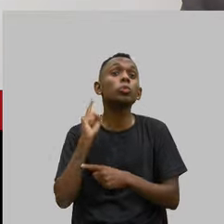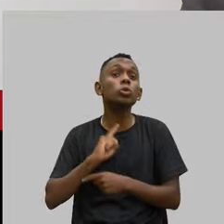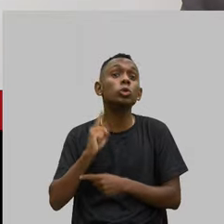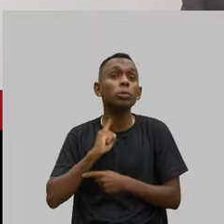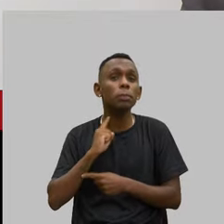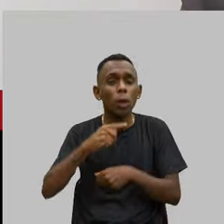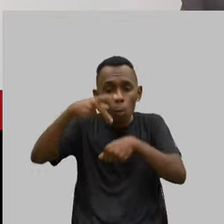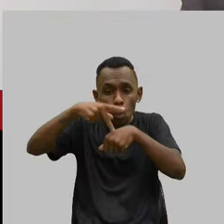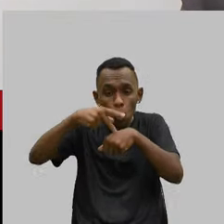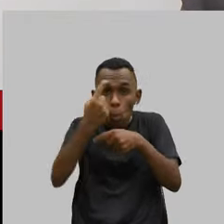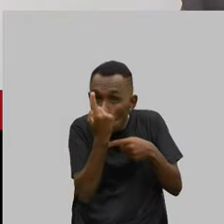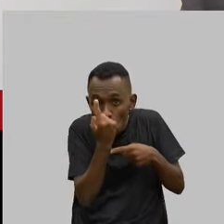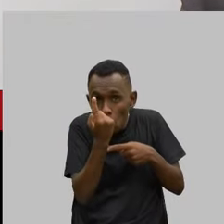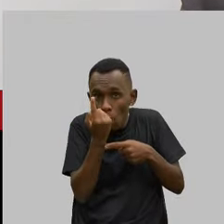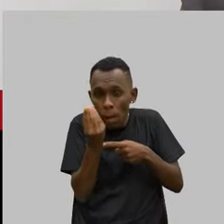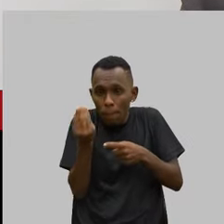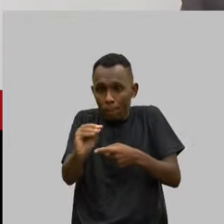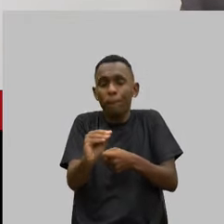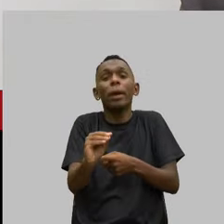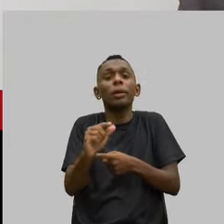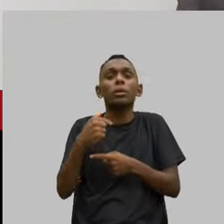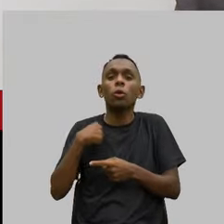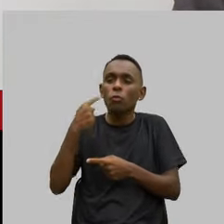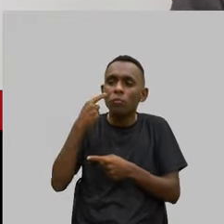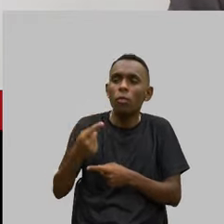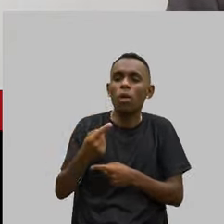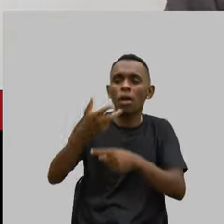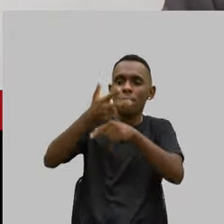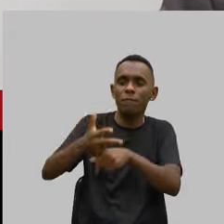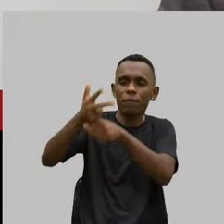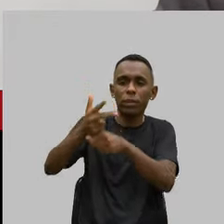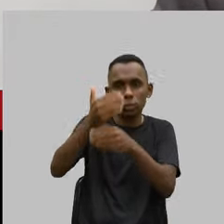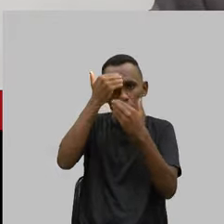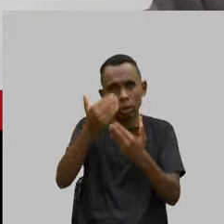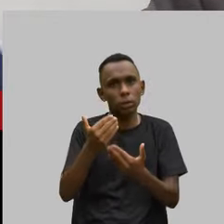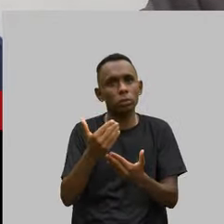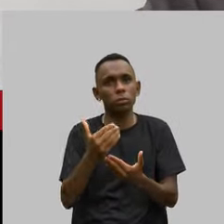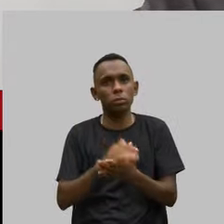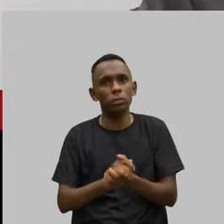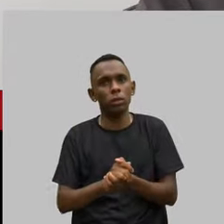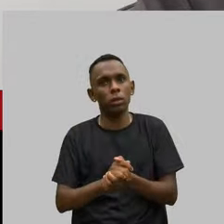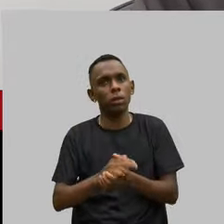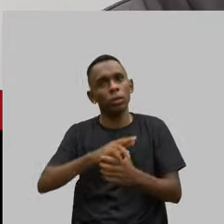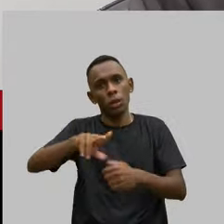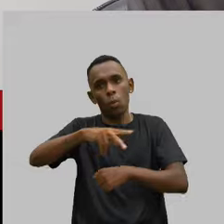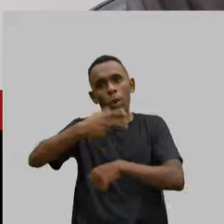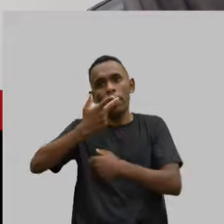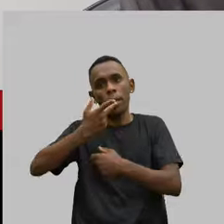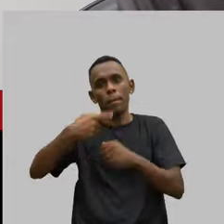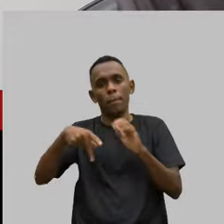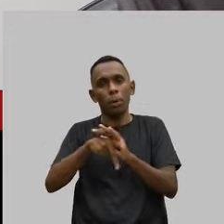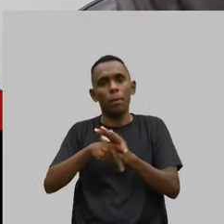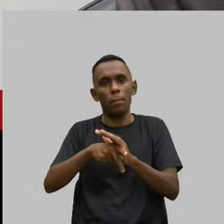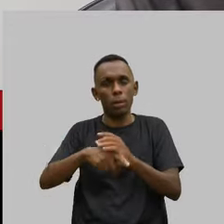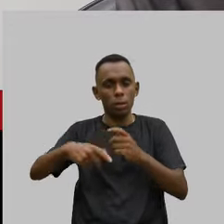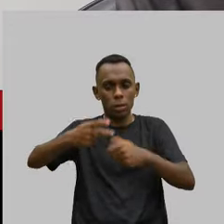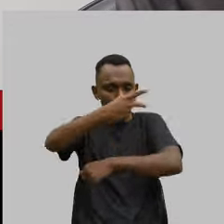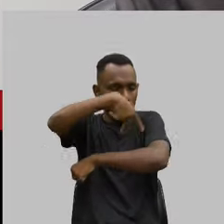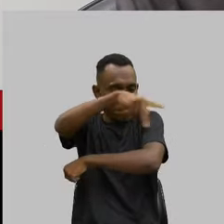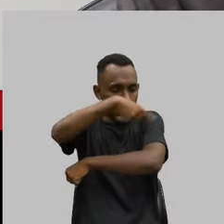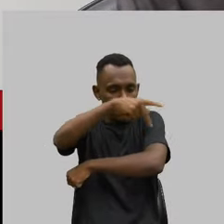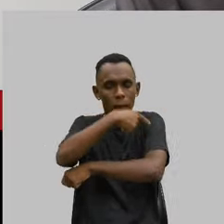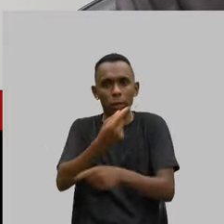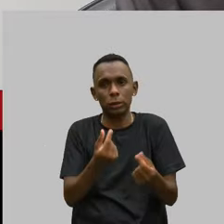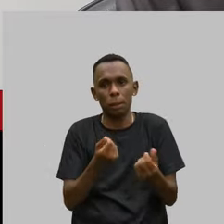pedra que foi colocada que eu faço questão de lá fazer um vídeo agradecer não vale para de pedágio praça de pedágio